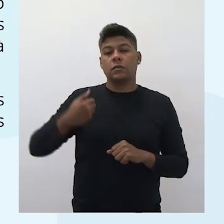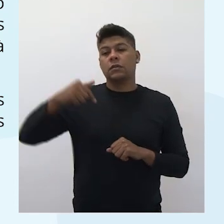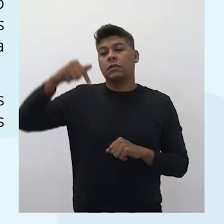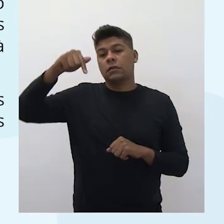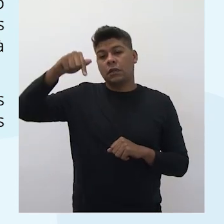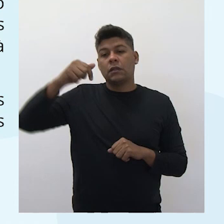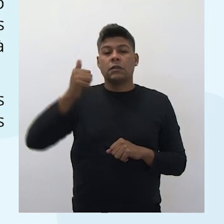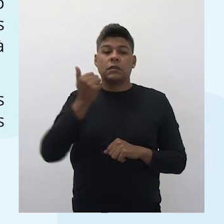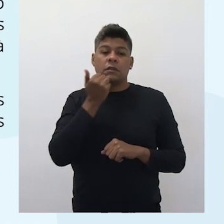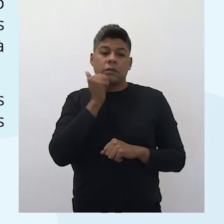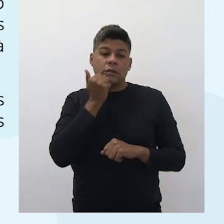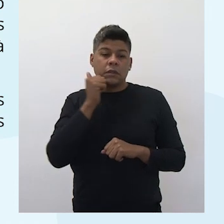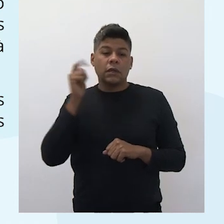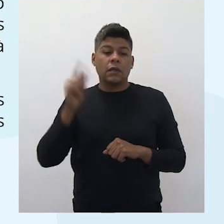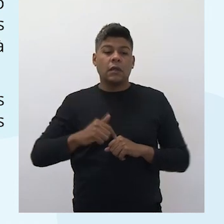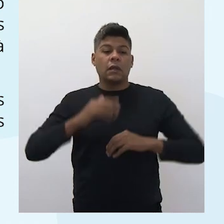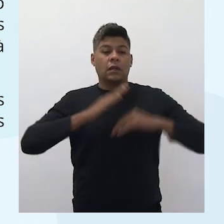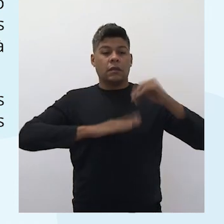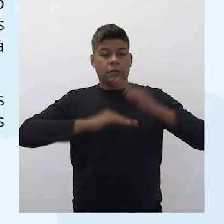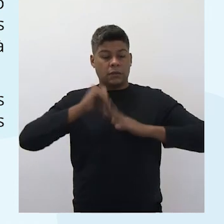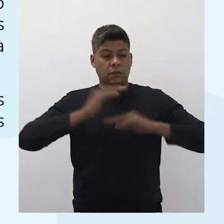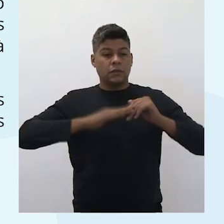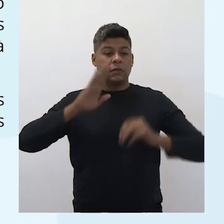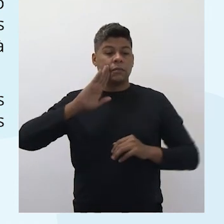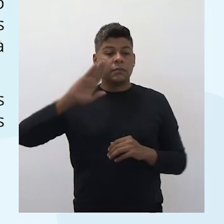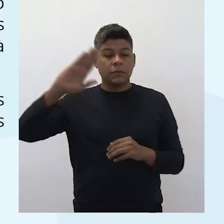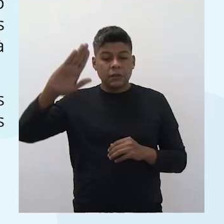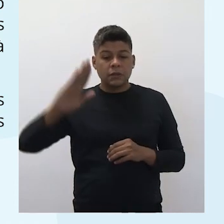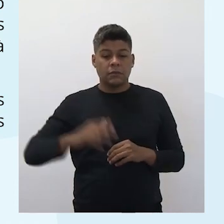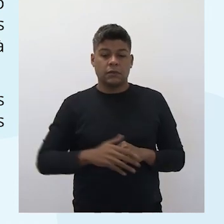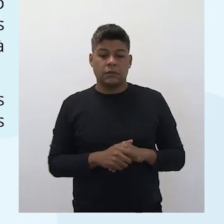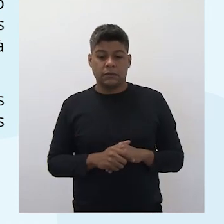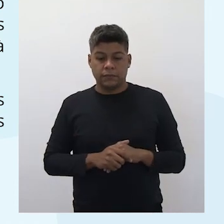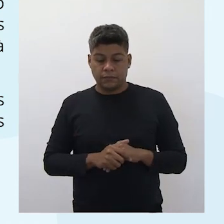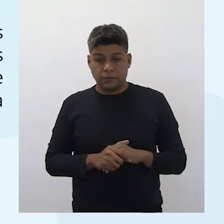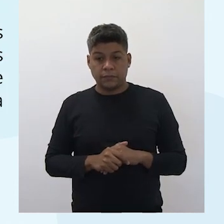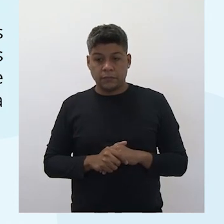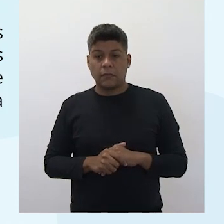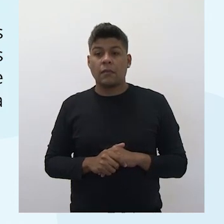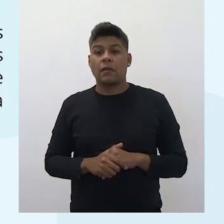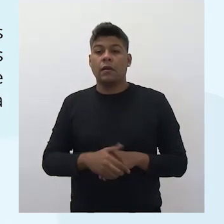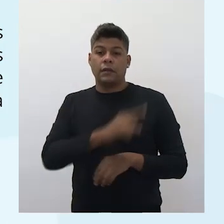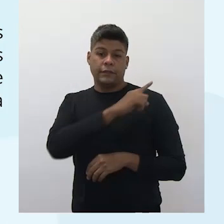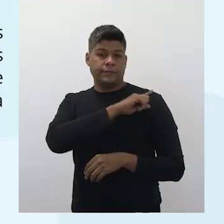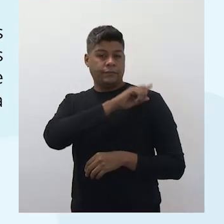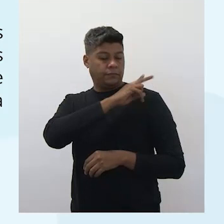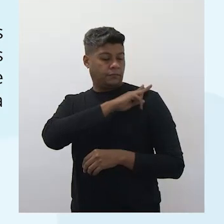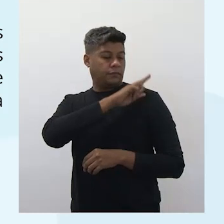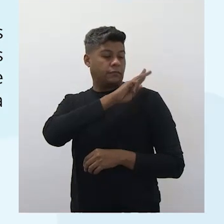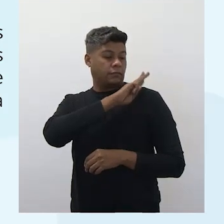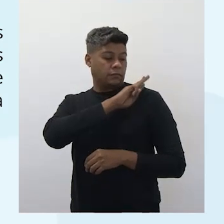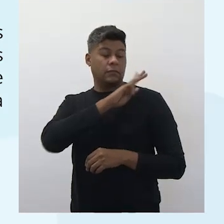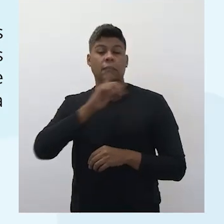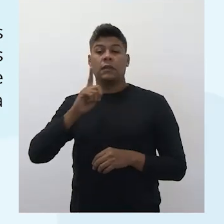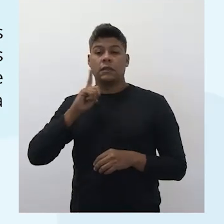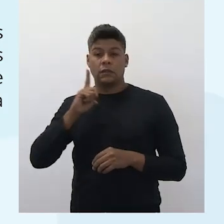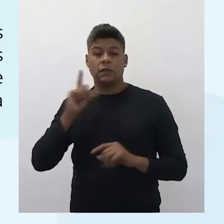de ciências. Isso são as habilidades essenciais dos anos finais. Para o ensino médio, nós